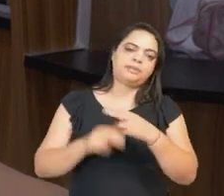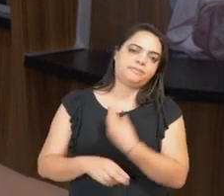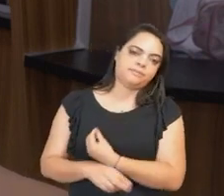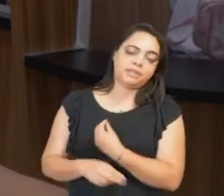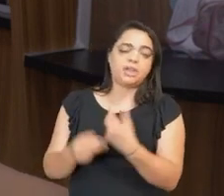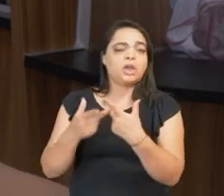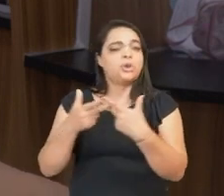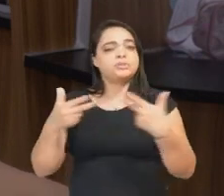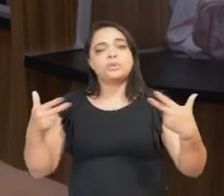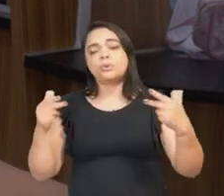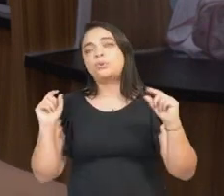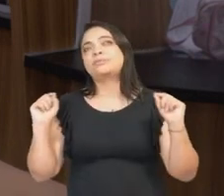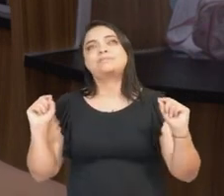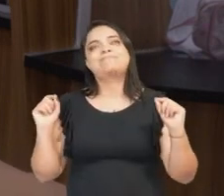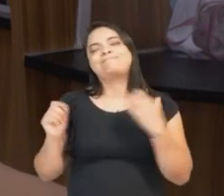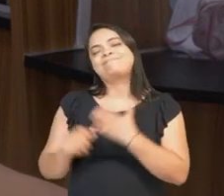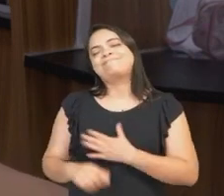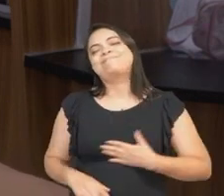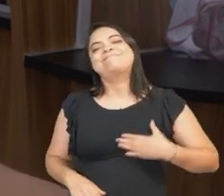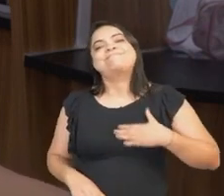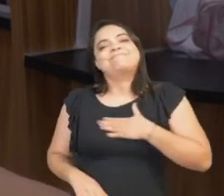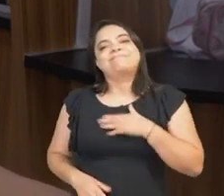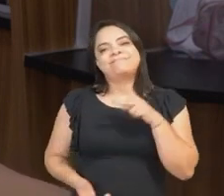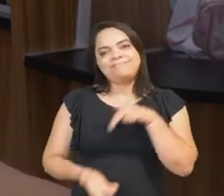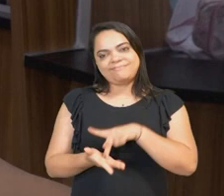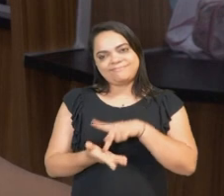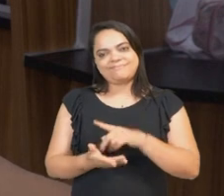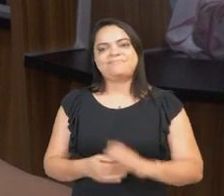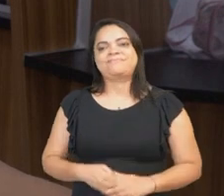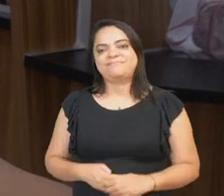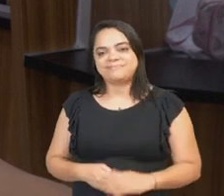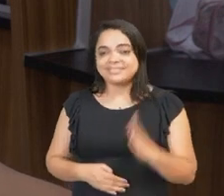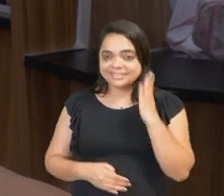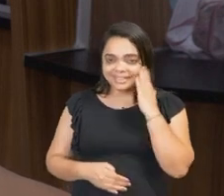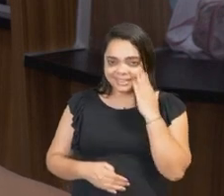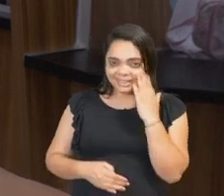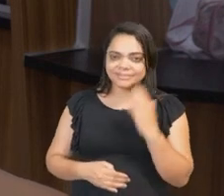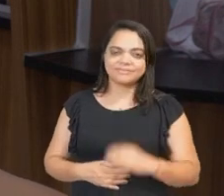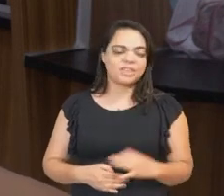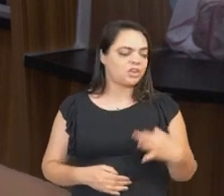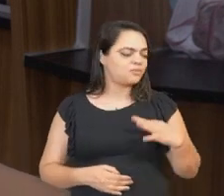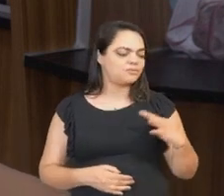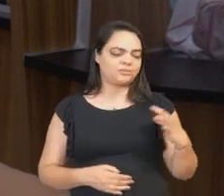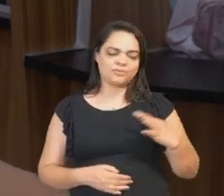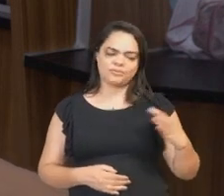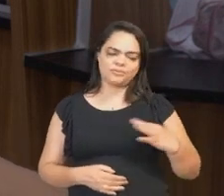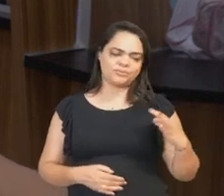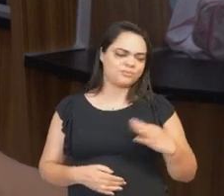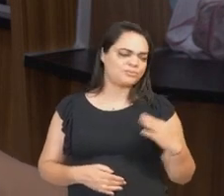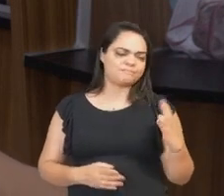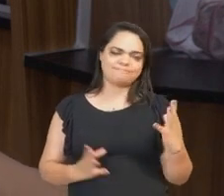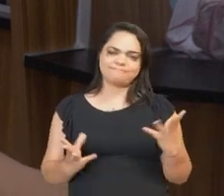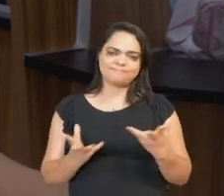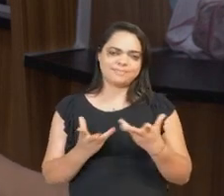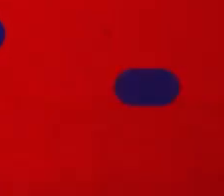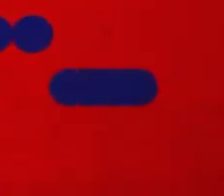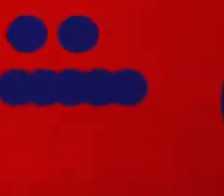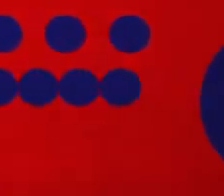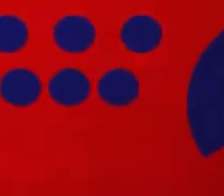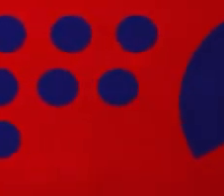então são coisas assim gratificante demais para nós entendeu o voluntariado é uma coisa assim